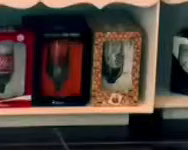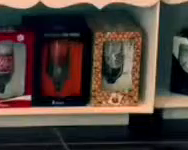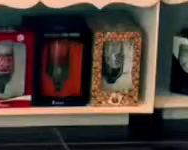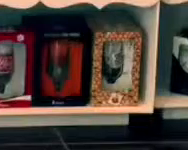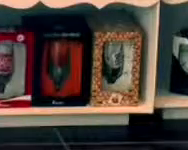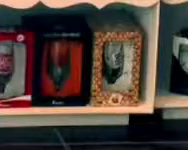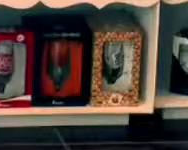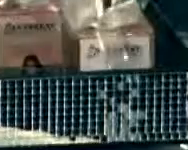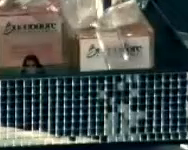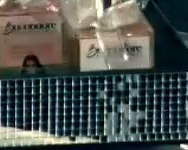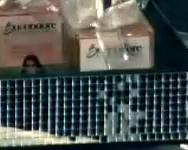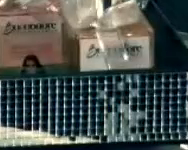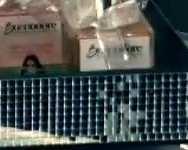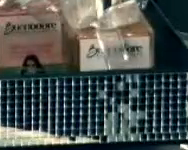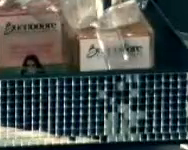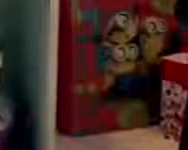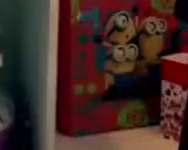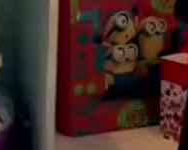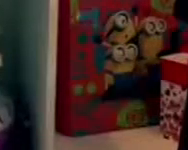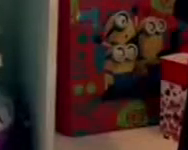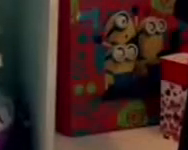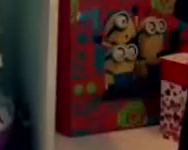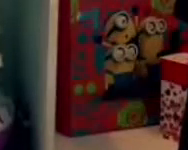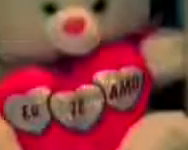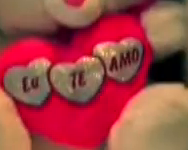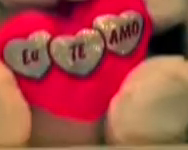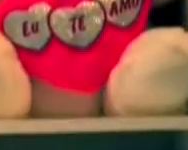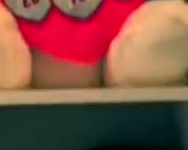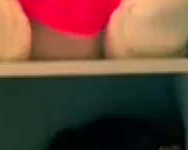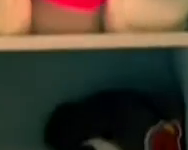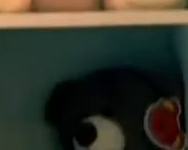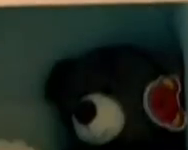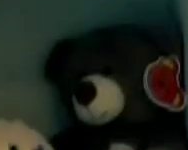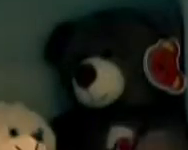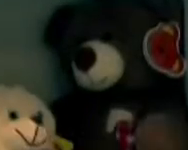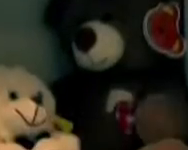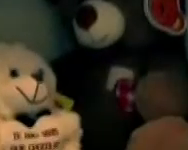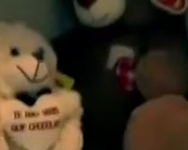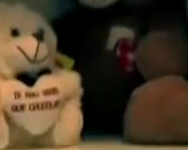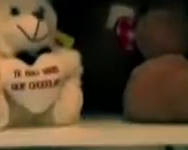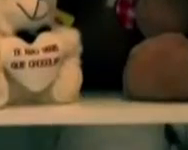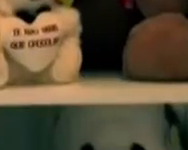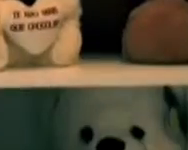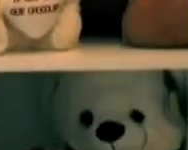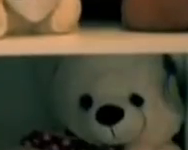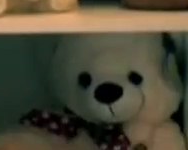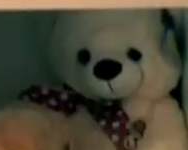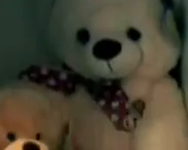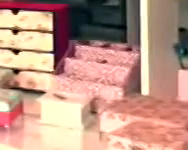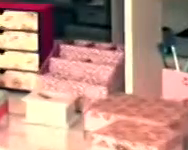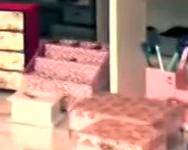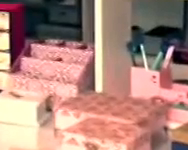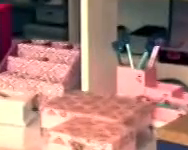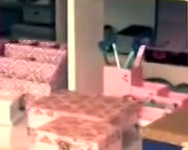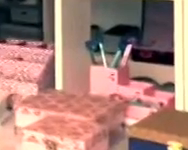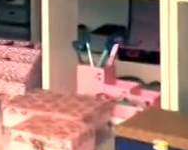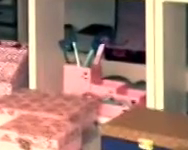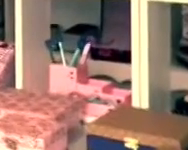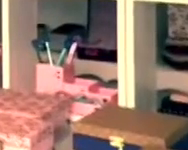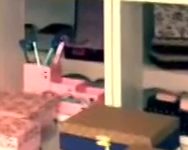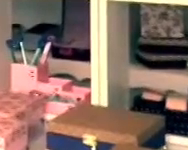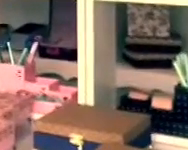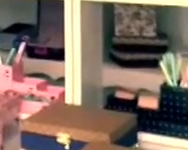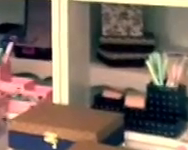organizadoras, canecas, aromatizantes e linha infantil de decoração. Novidades e lembranças é aqui. Venha nos